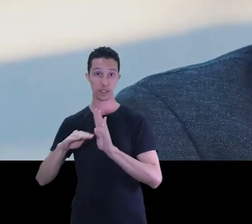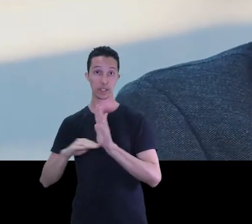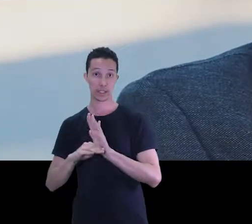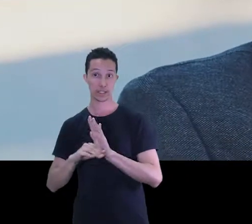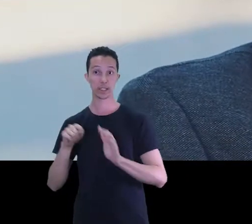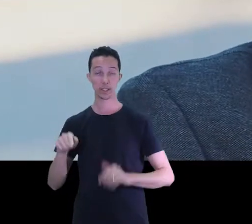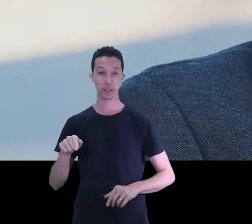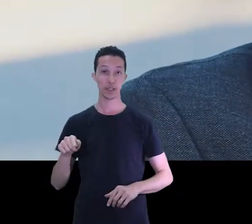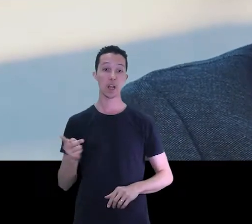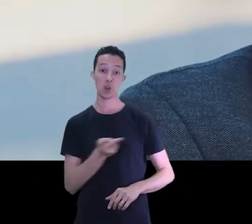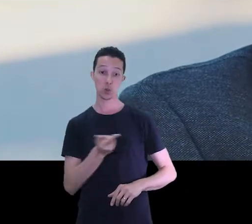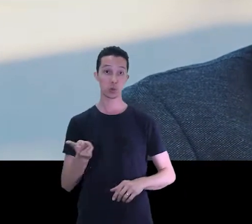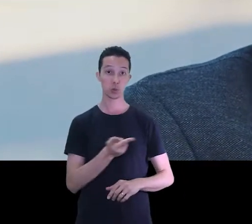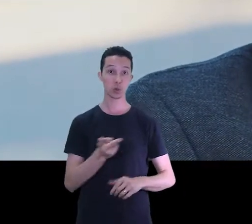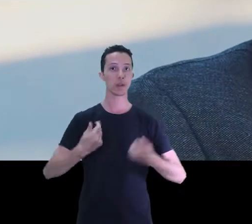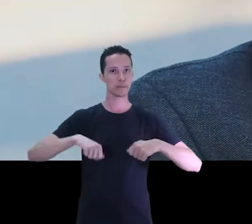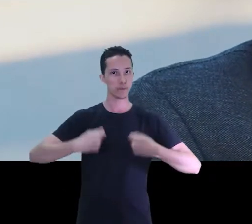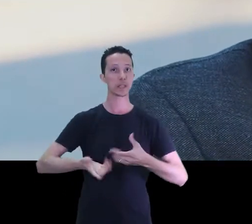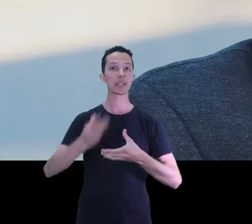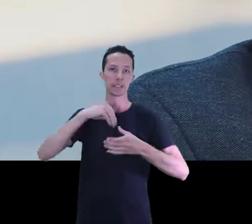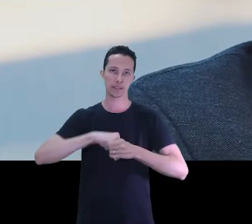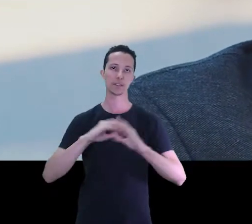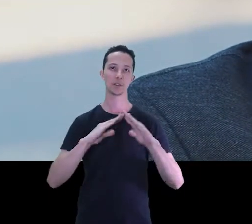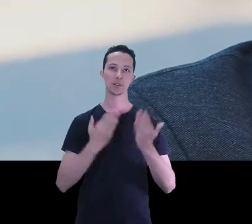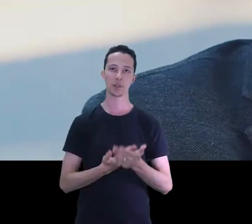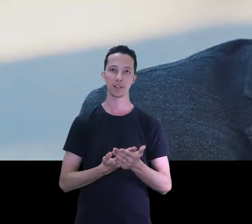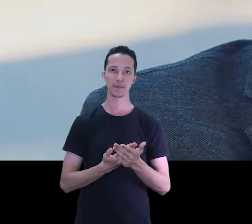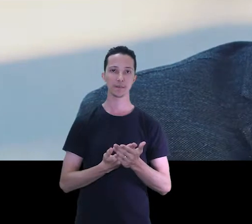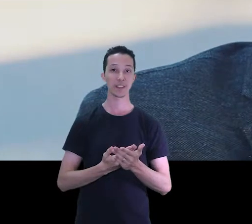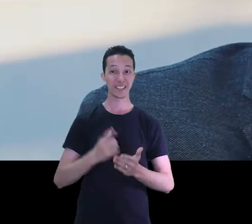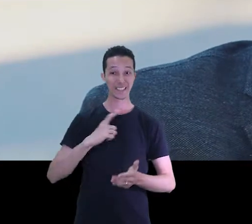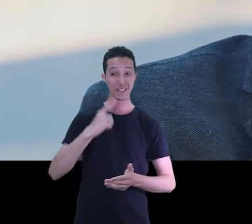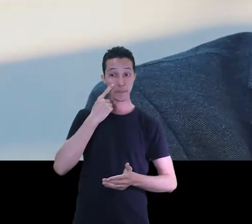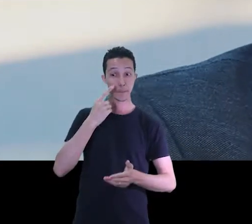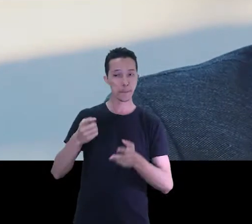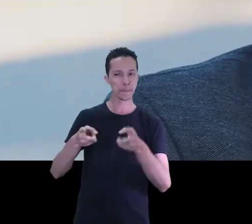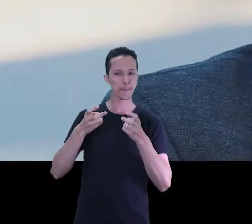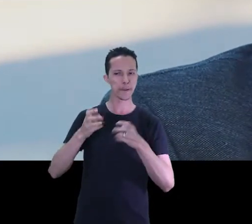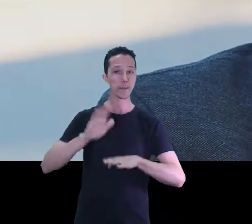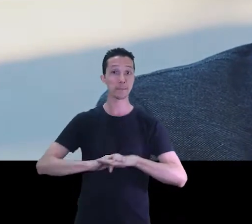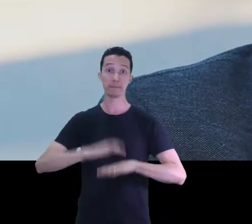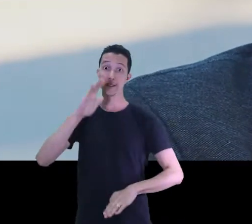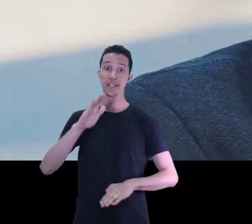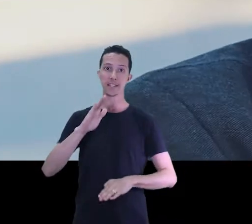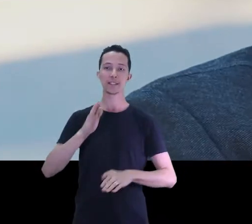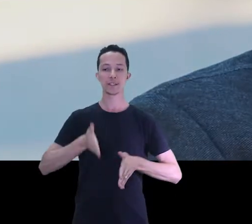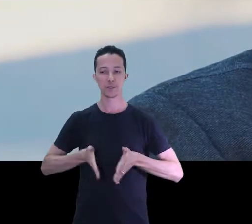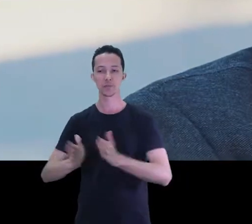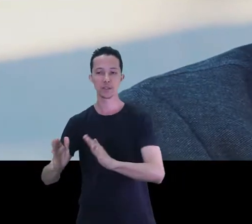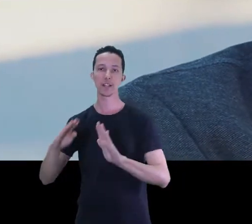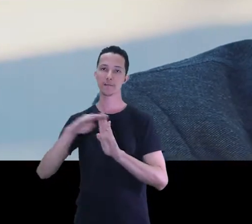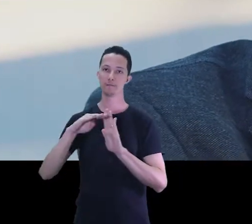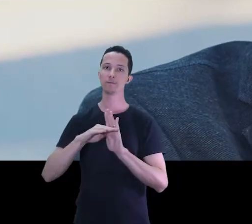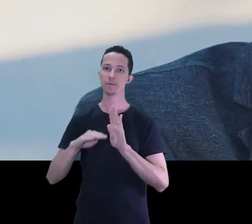conduzida da brincadeira tem que ter o seu tempo dentro da escola. O que a gente vê com mais frequência é a